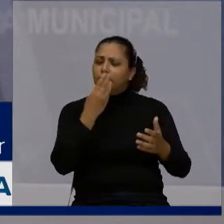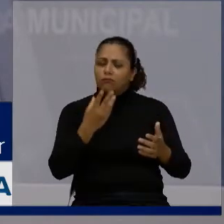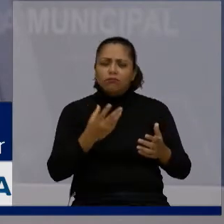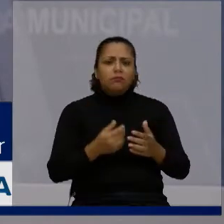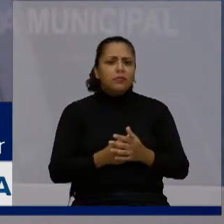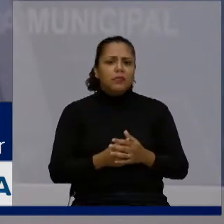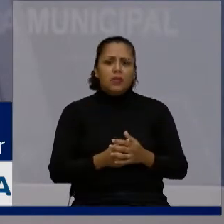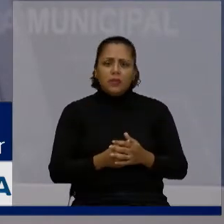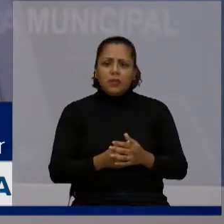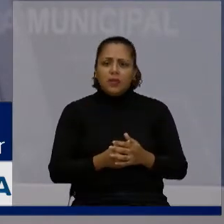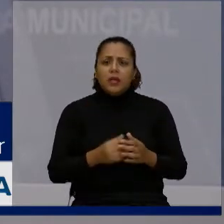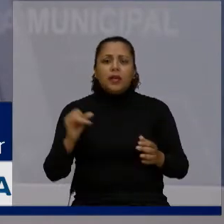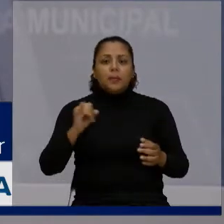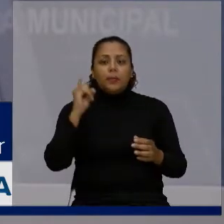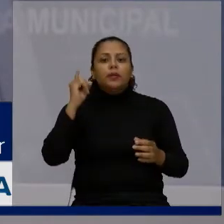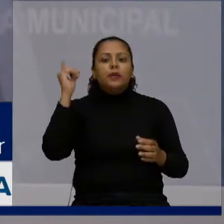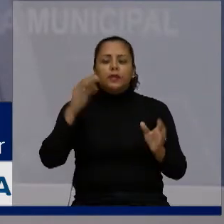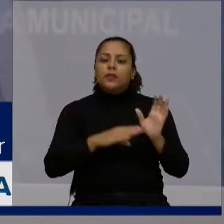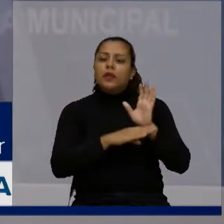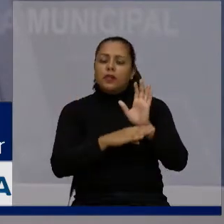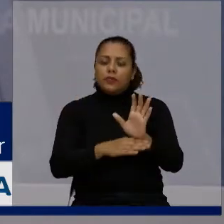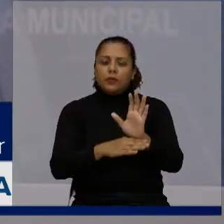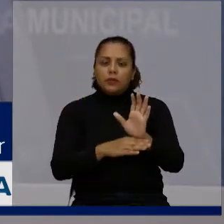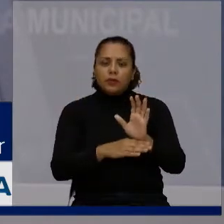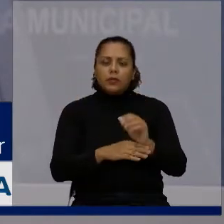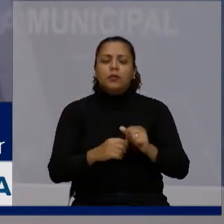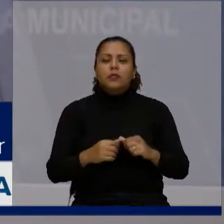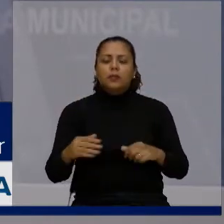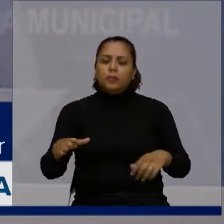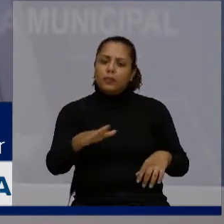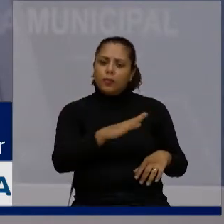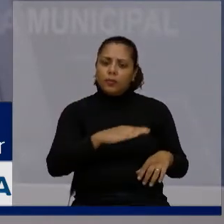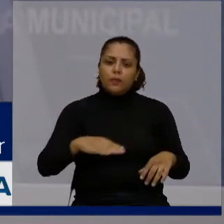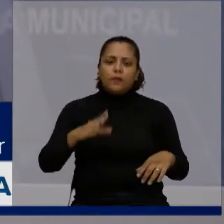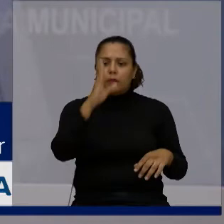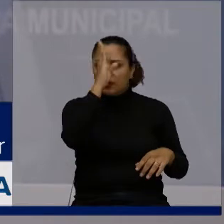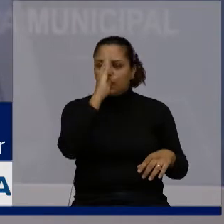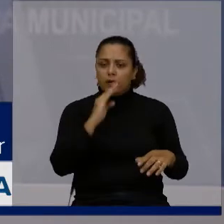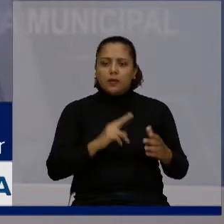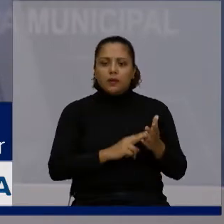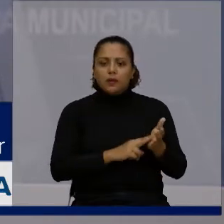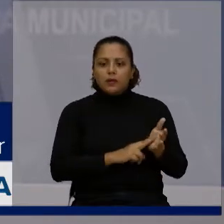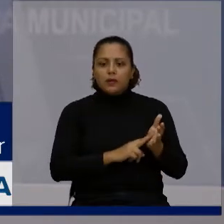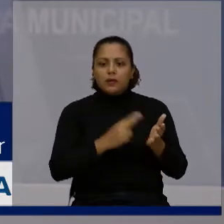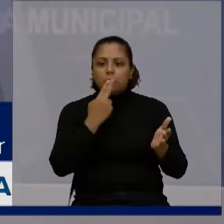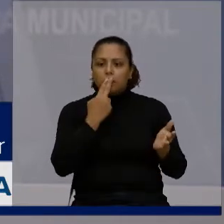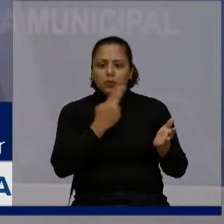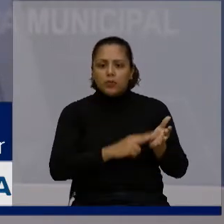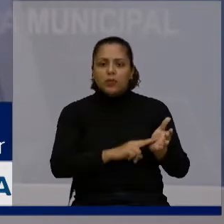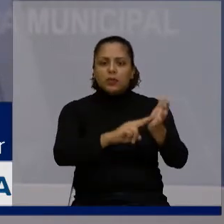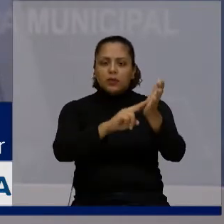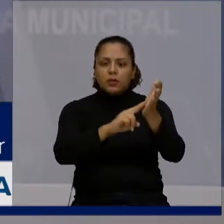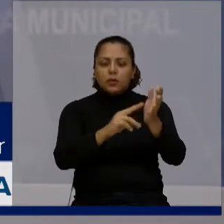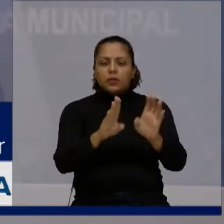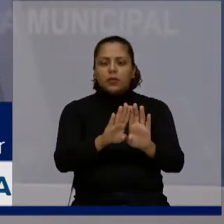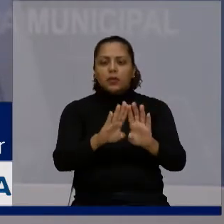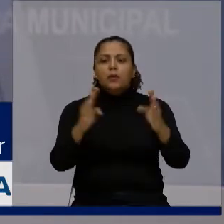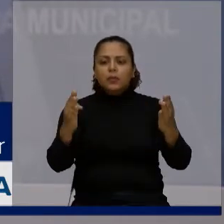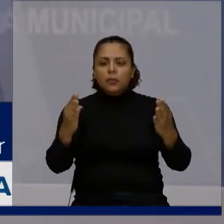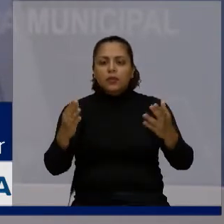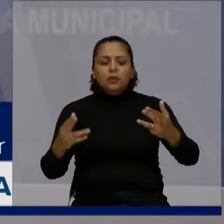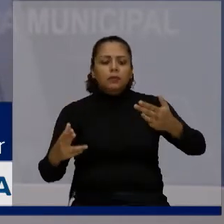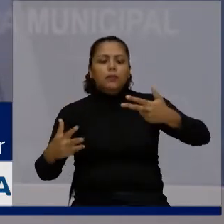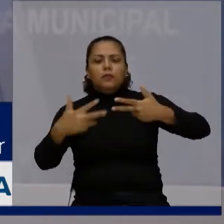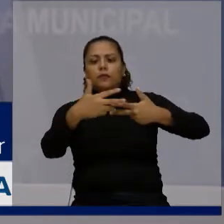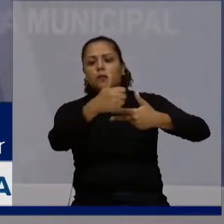com a solidariedade com o nosso povo brasileiro. Portanto, esta carta aberta chegará aos poderes